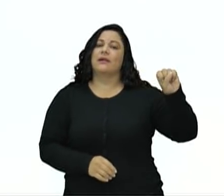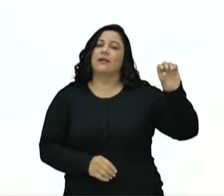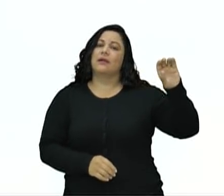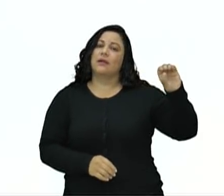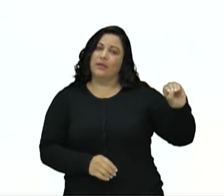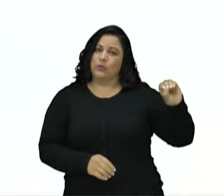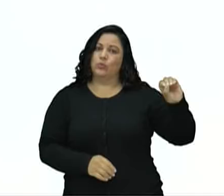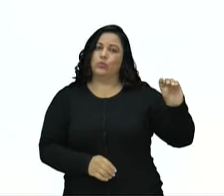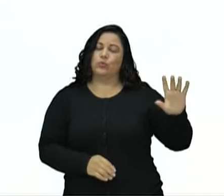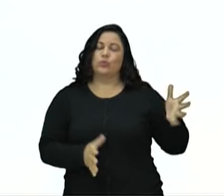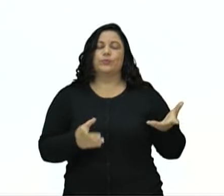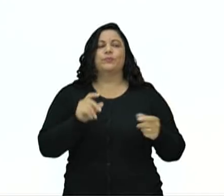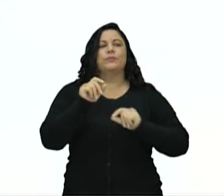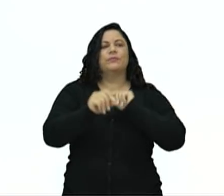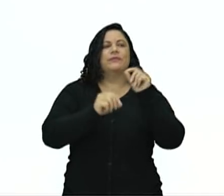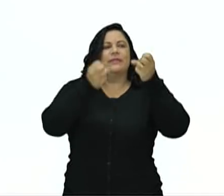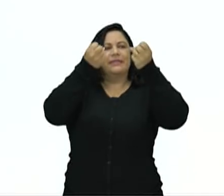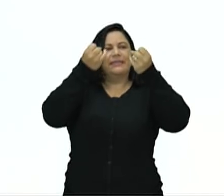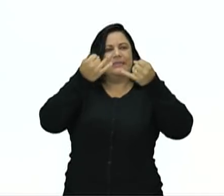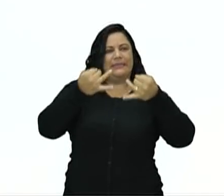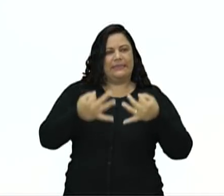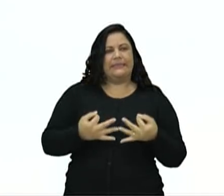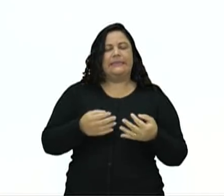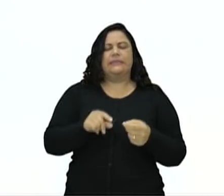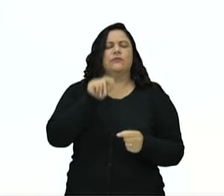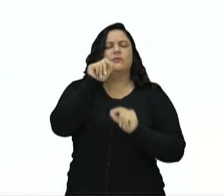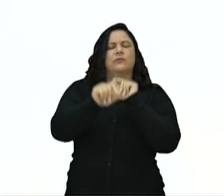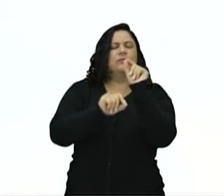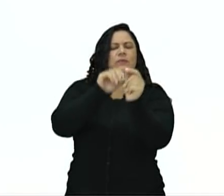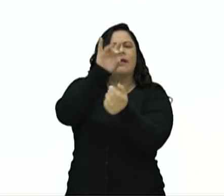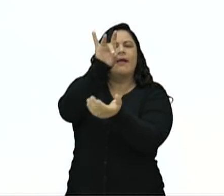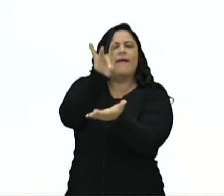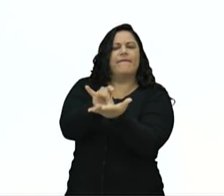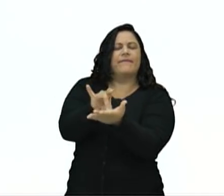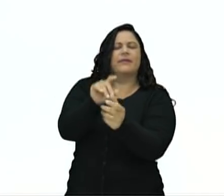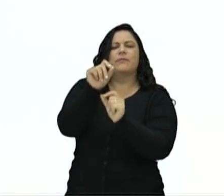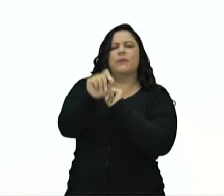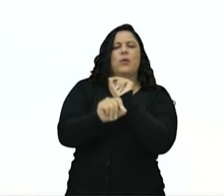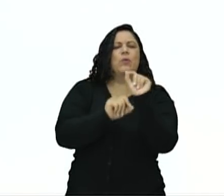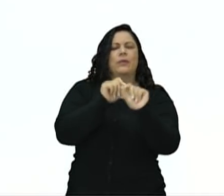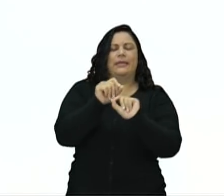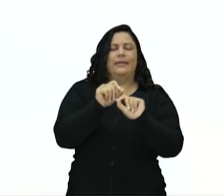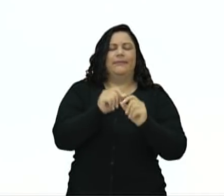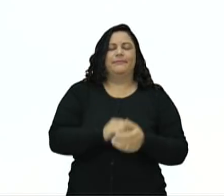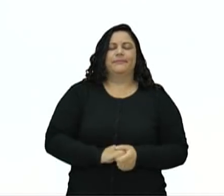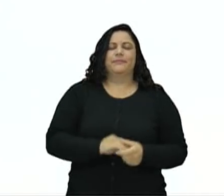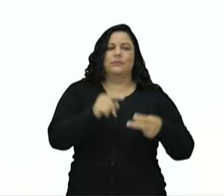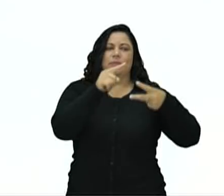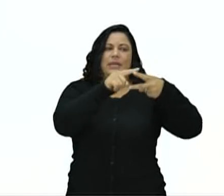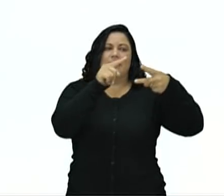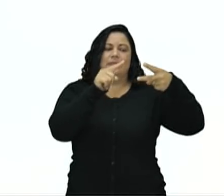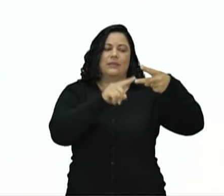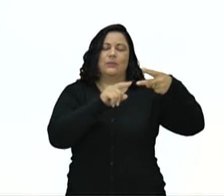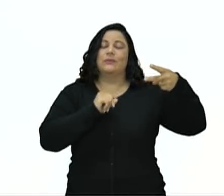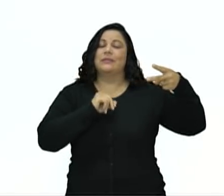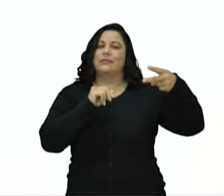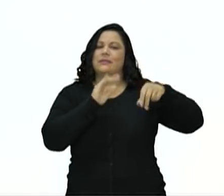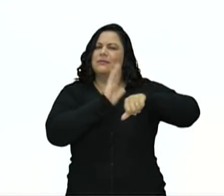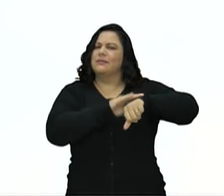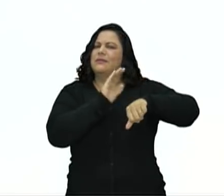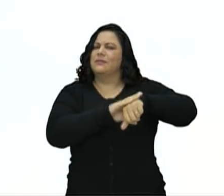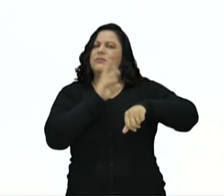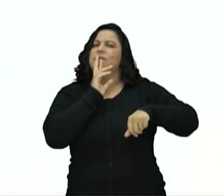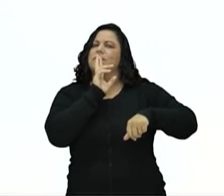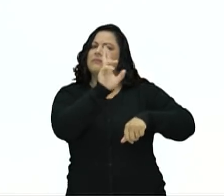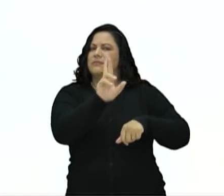logo após. Nesse caso, é possível afirmar que há uma referência anafórica ou catafórica? Mais um tempinho.